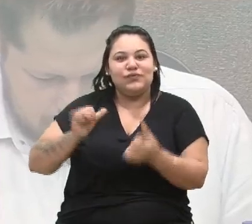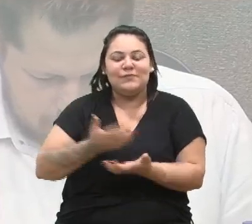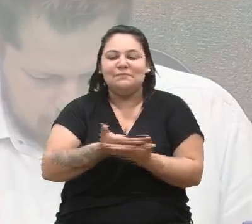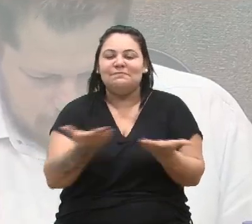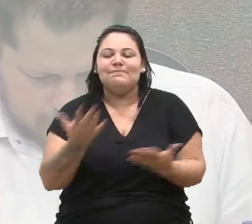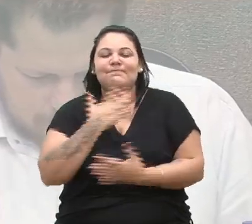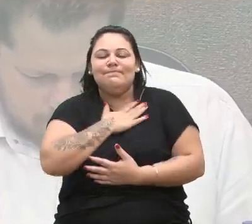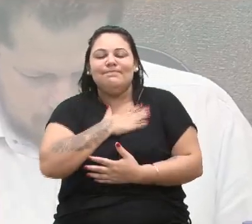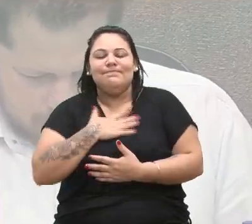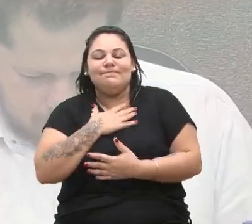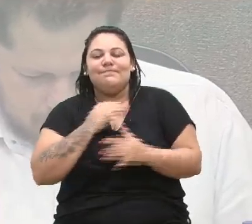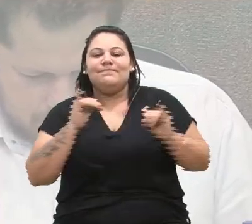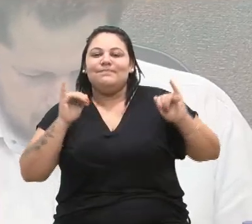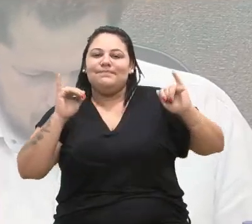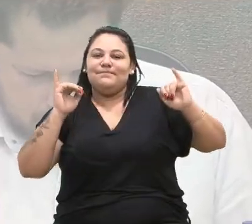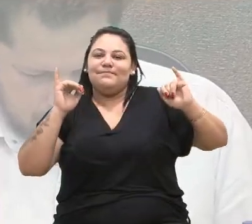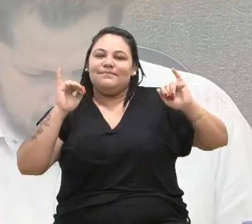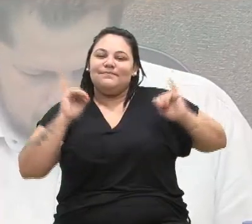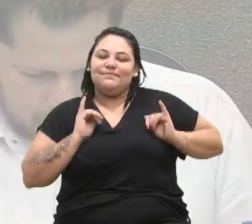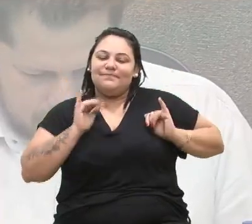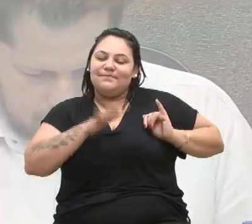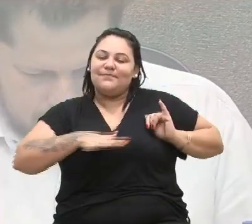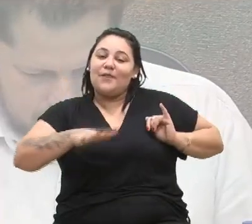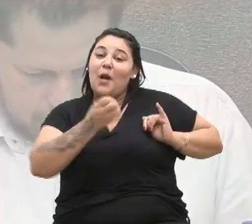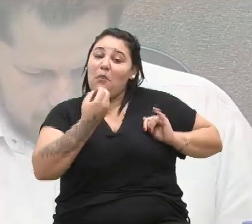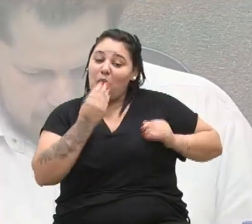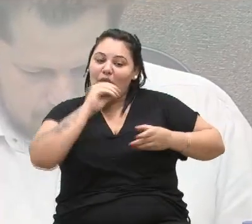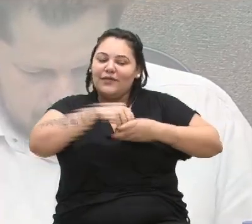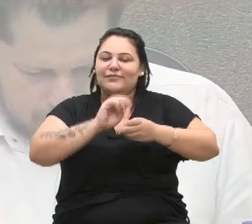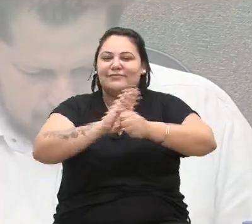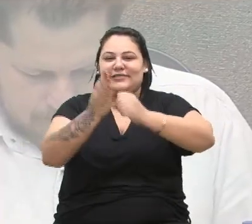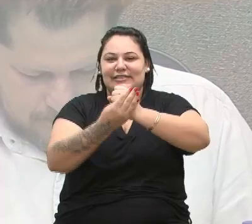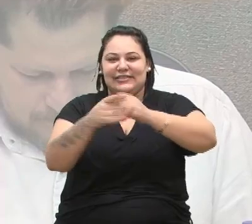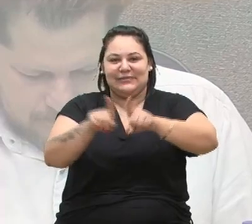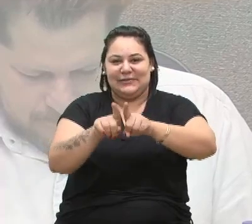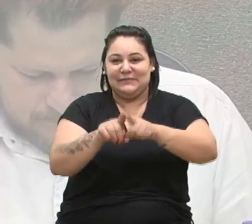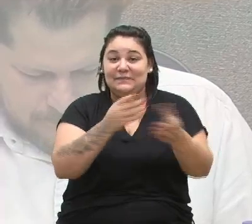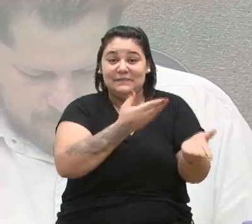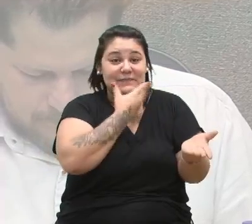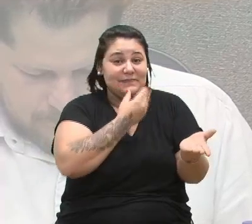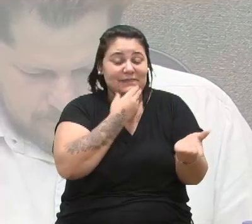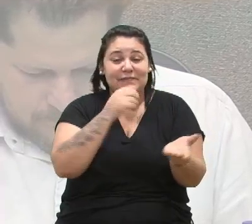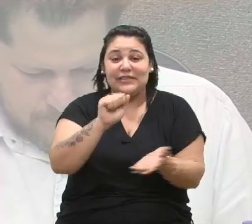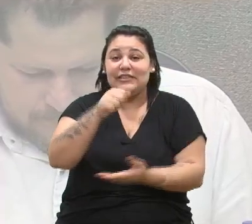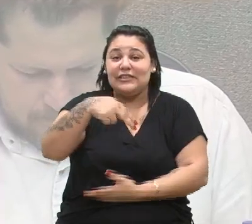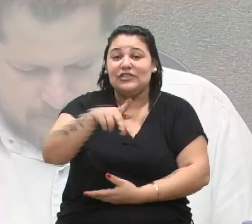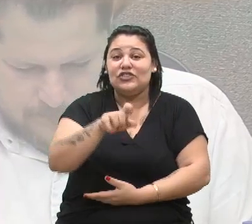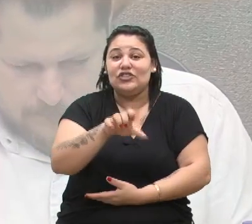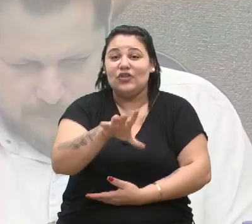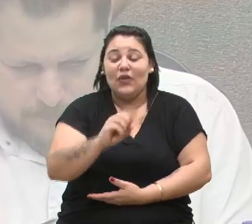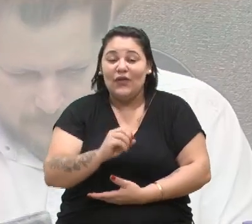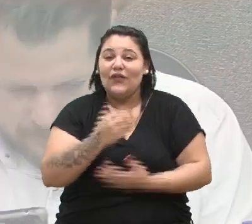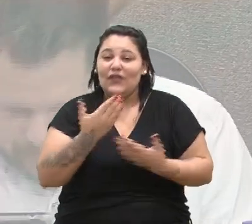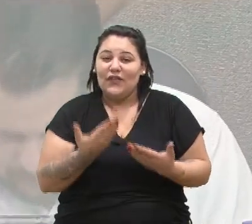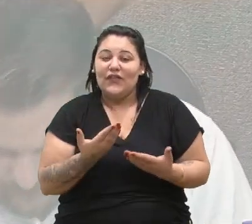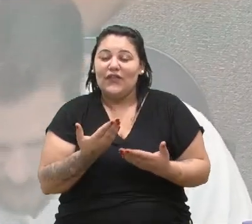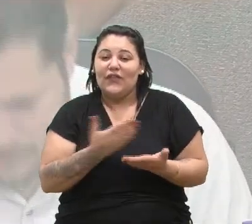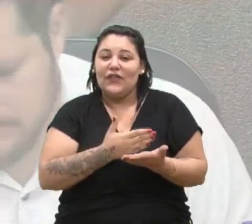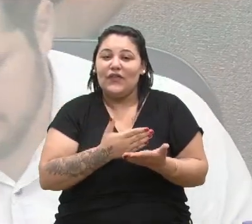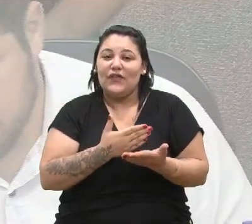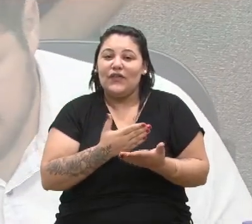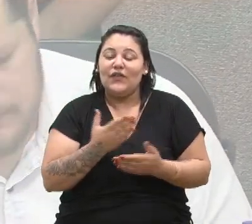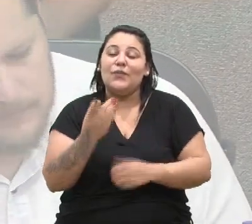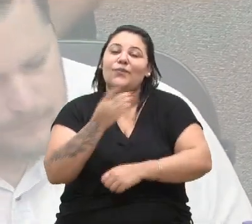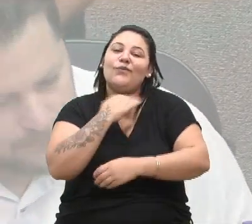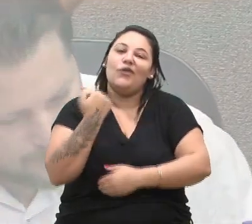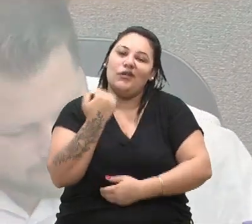bem-estar, uma área de lazer dentro do bairro. O senhor Ângelo Ferraro faleceu no dia 19 de